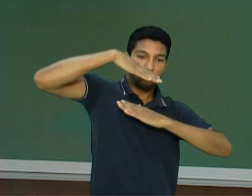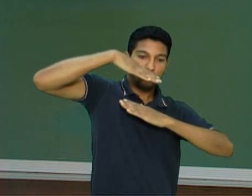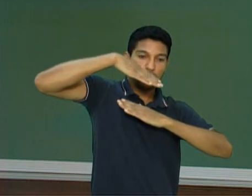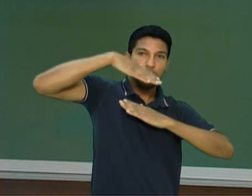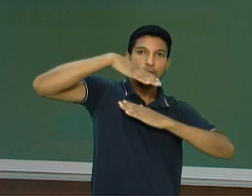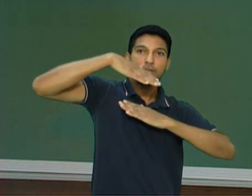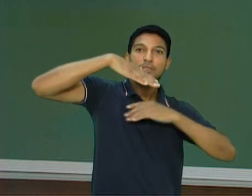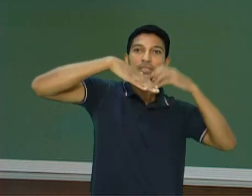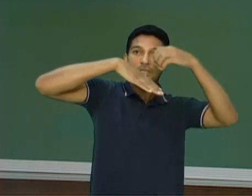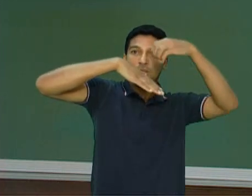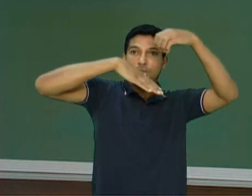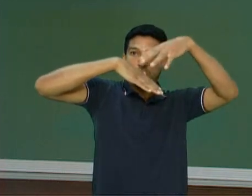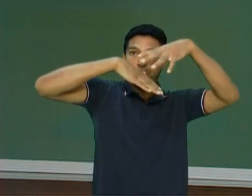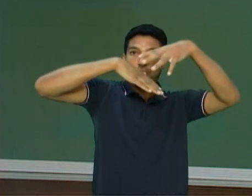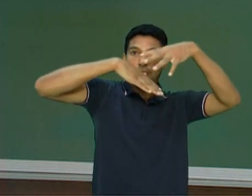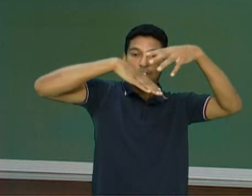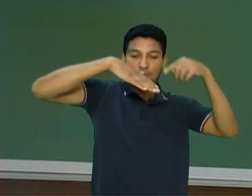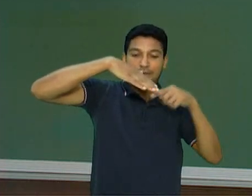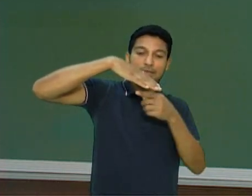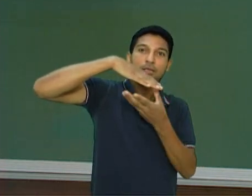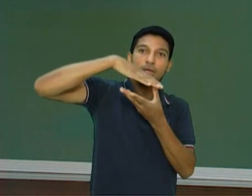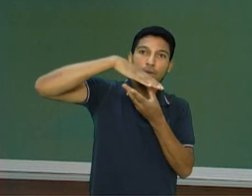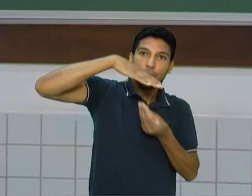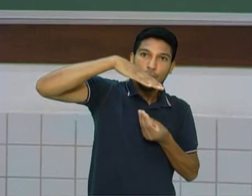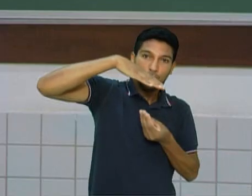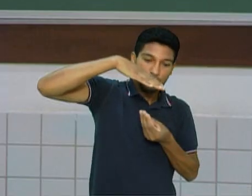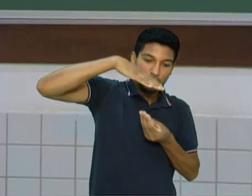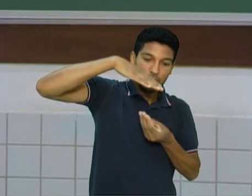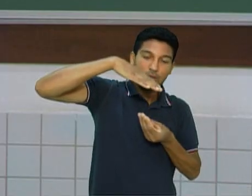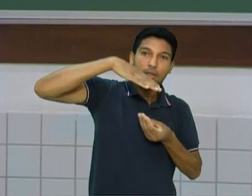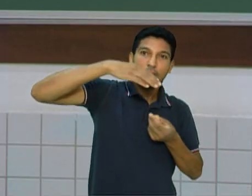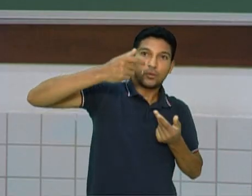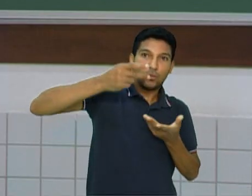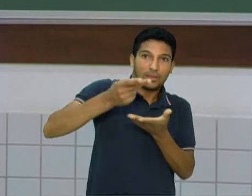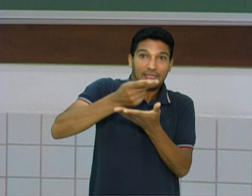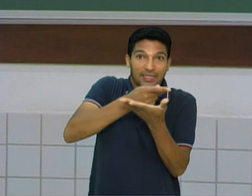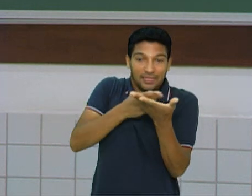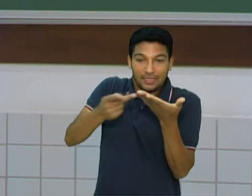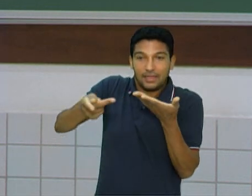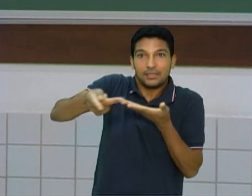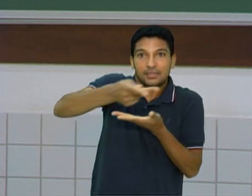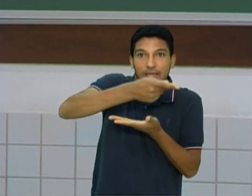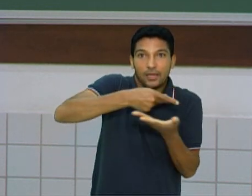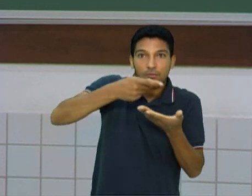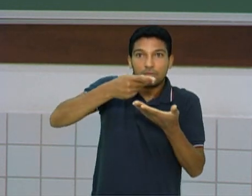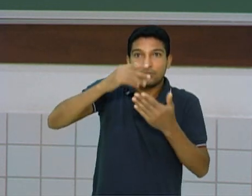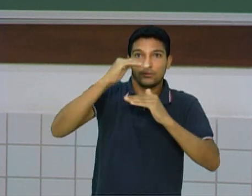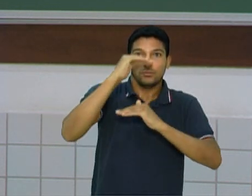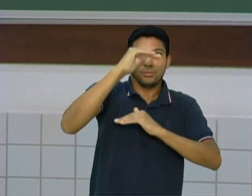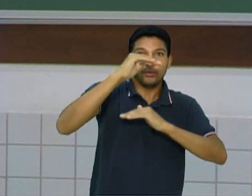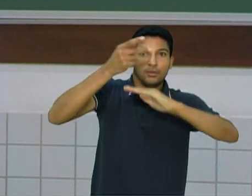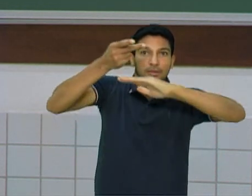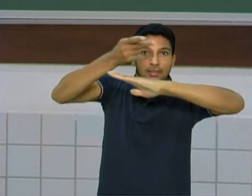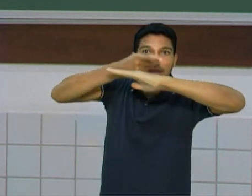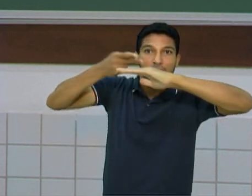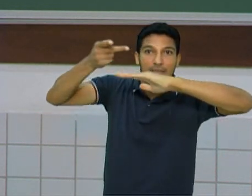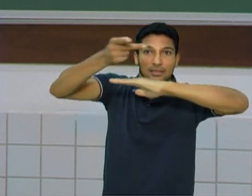ok? Realmente vai funcionar aqui que vai ser paralelo. E se ele for um